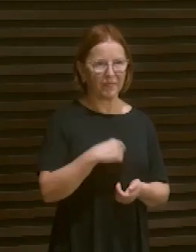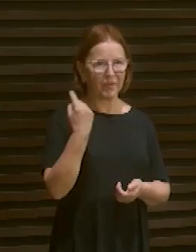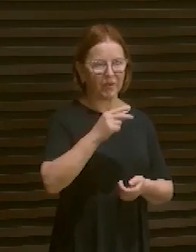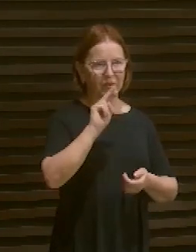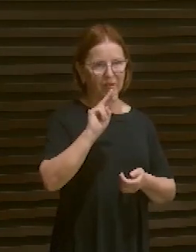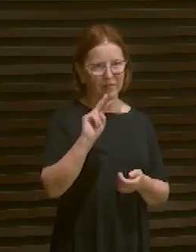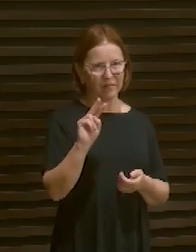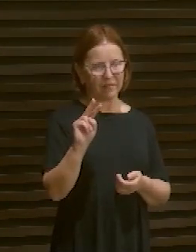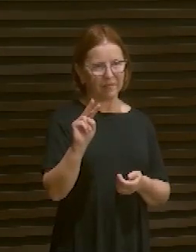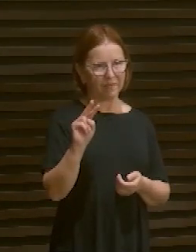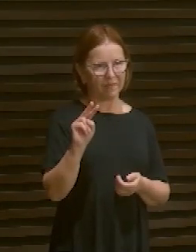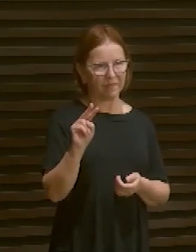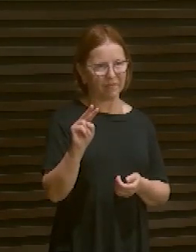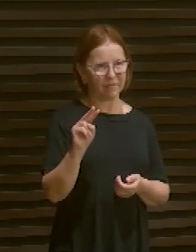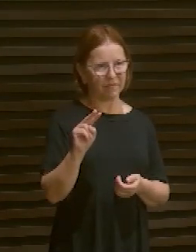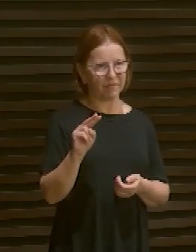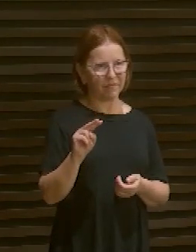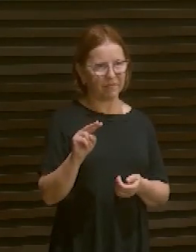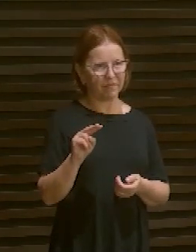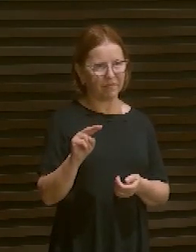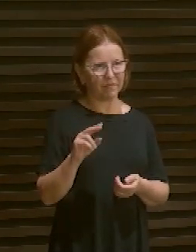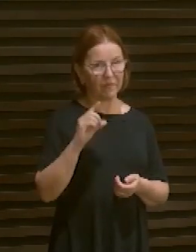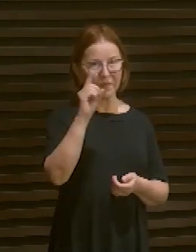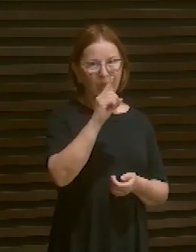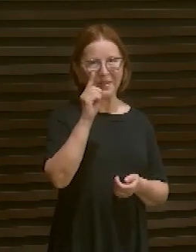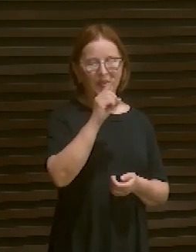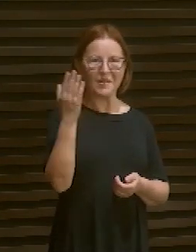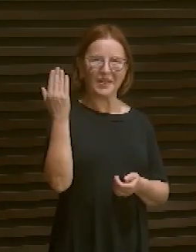isto no domingo passado.